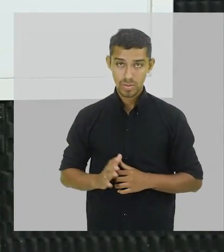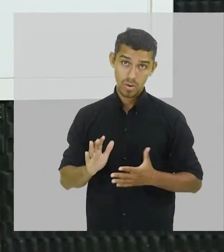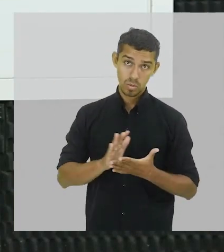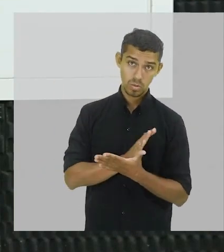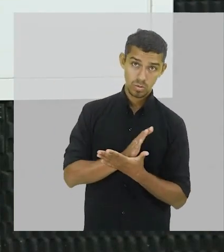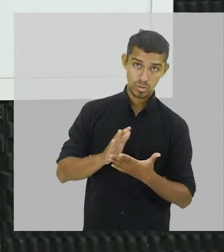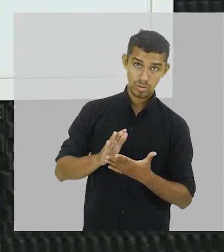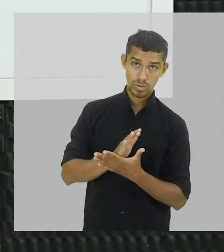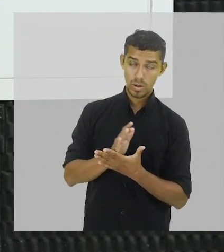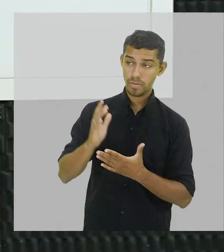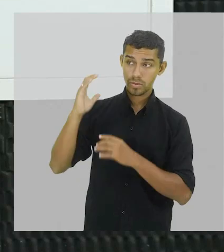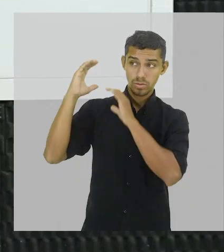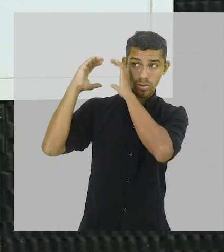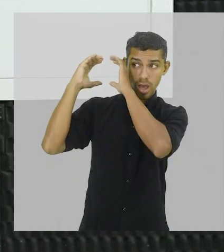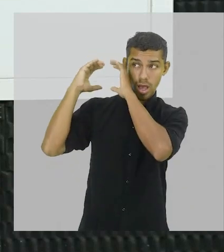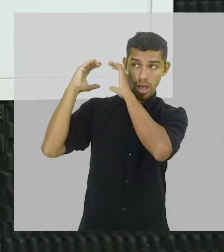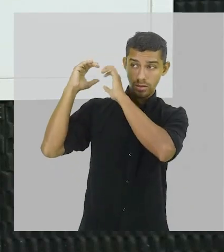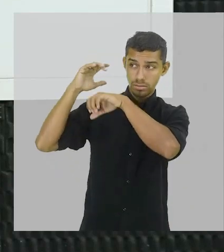algumas estações de rádio,